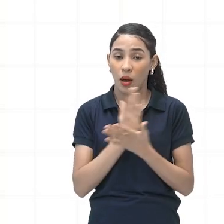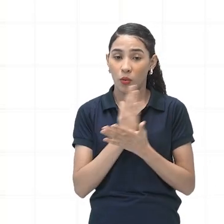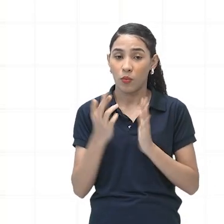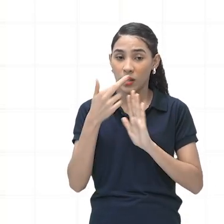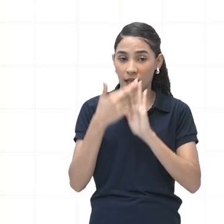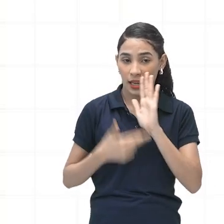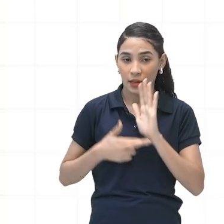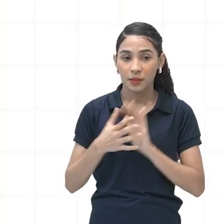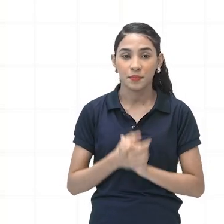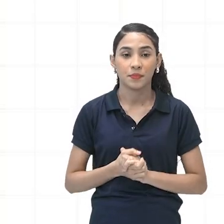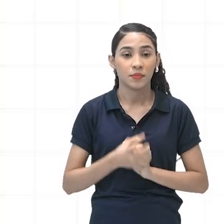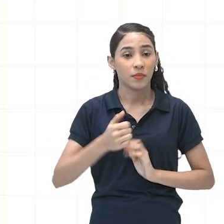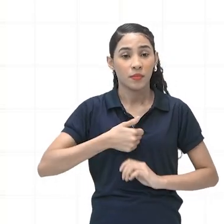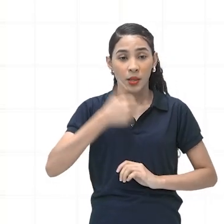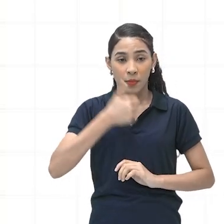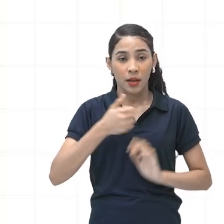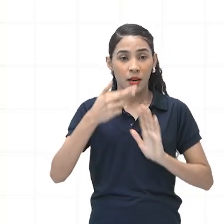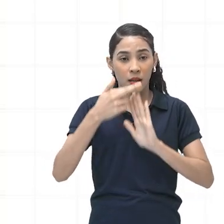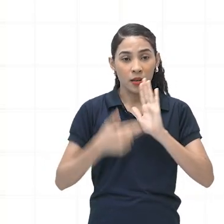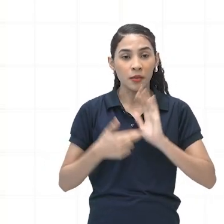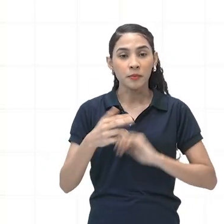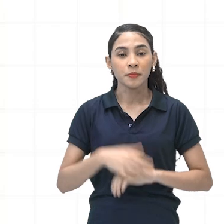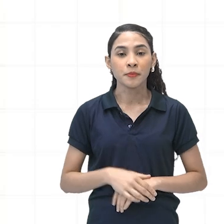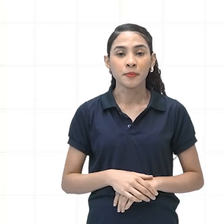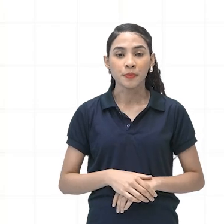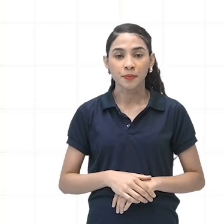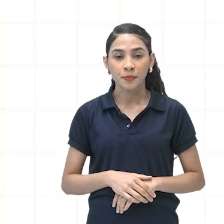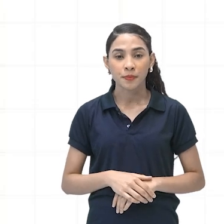propriedades. Primeira delas,